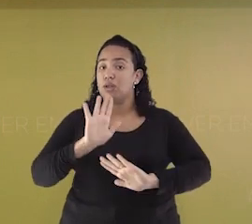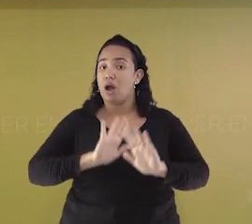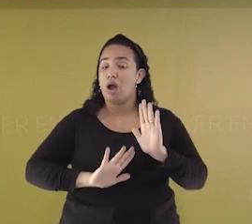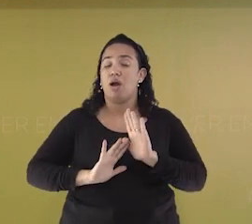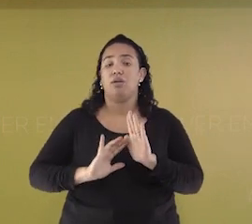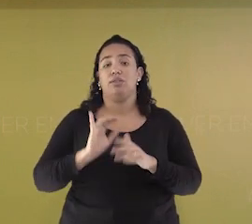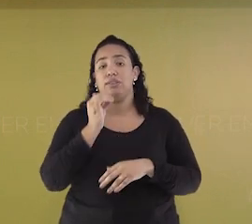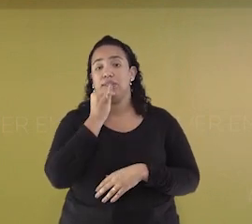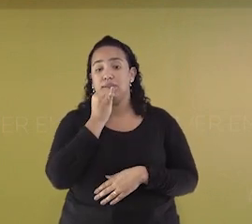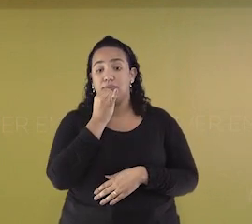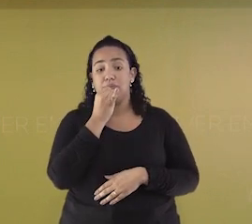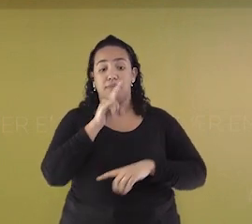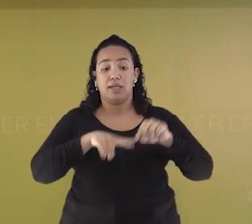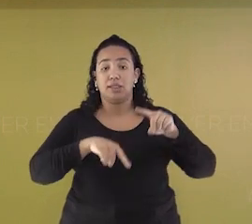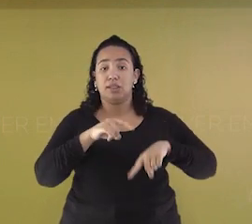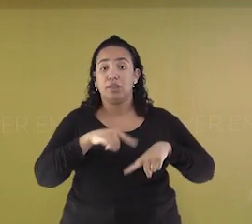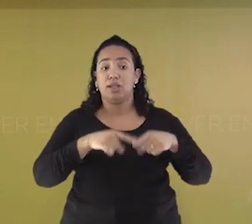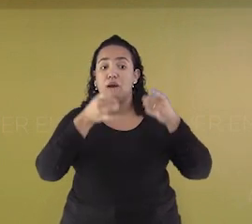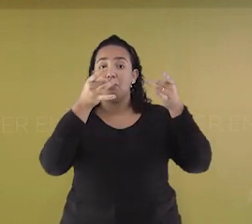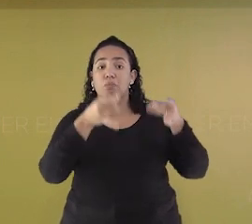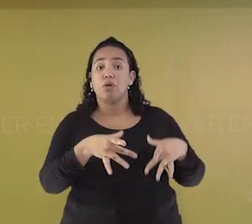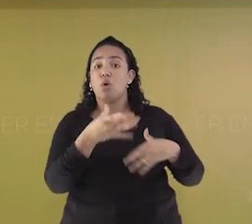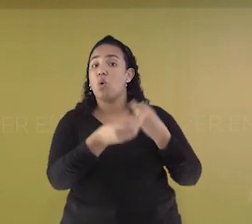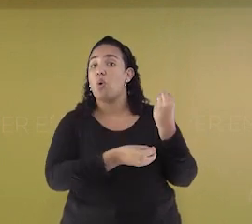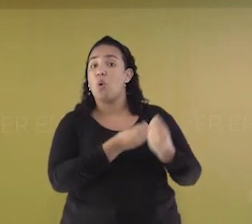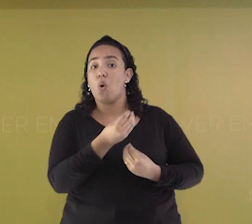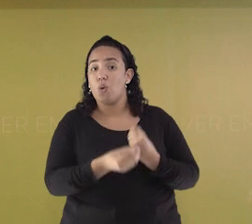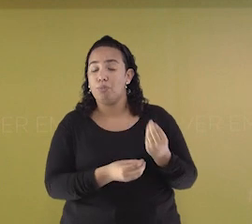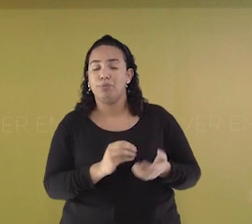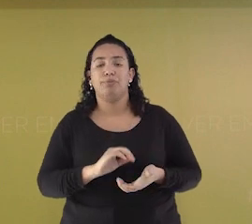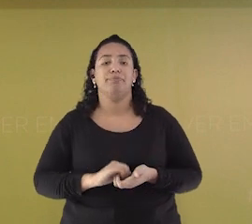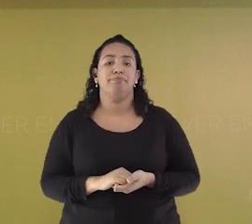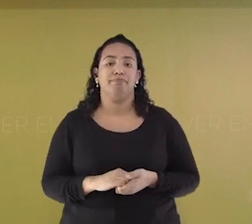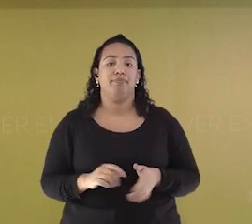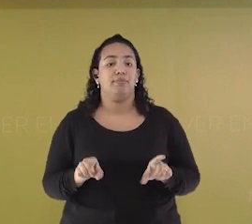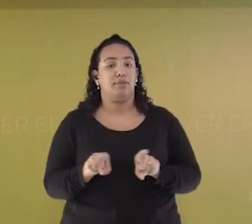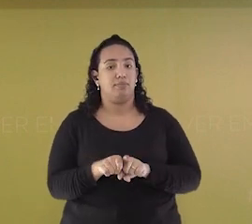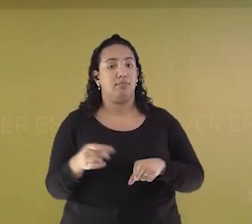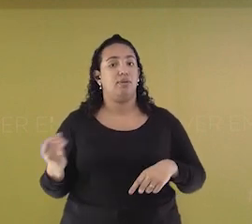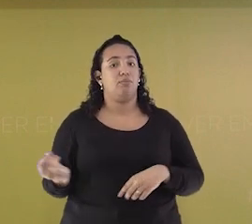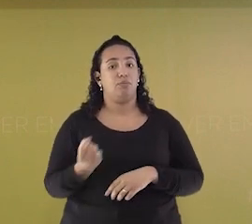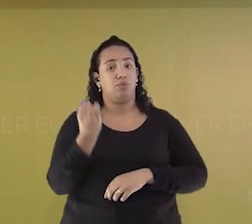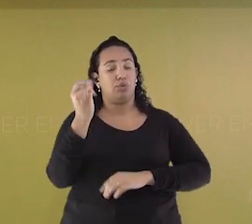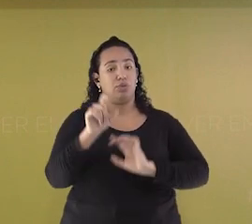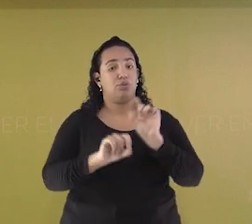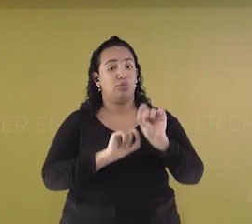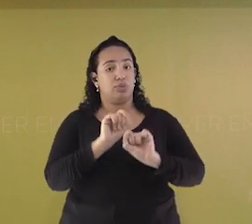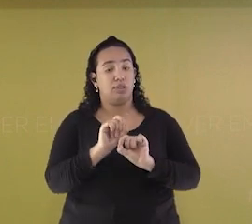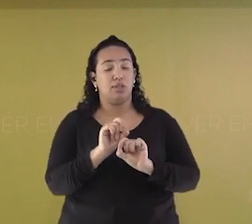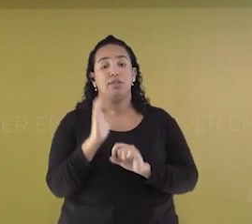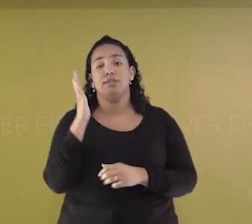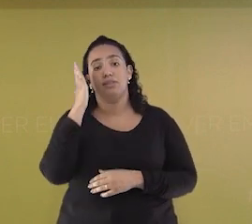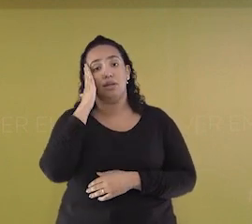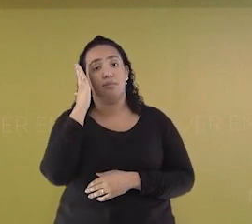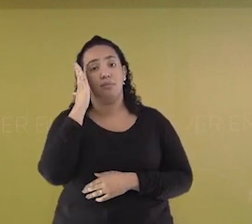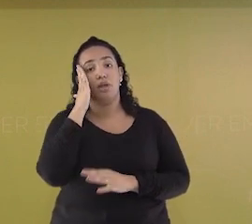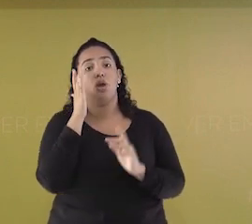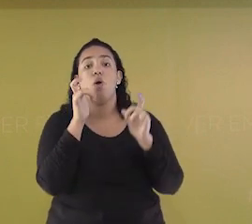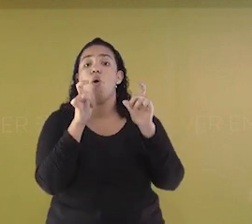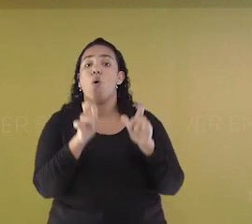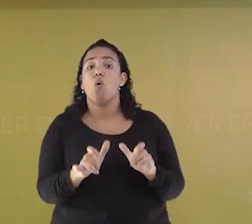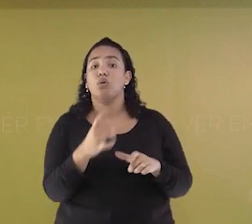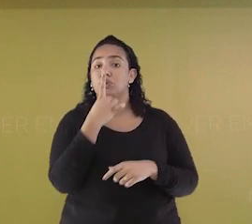como descartamos esses itens. Além disso, é muito importante saber onde podemos